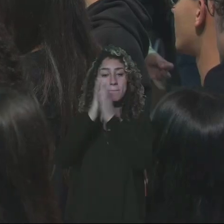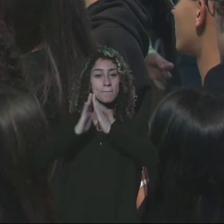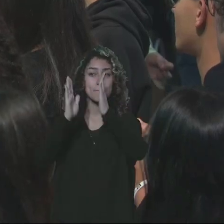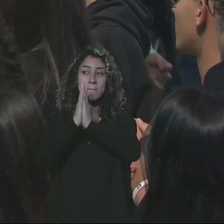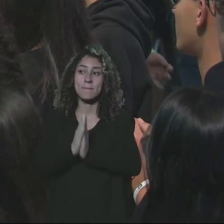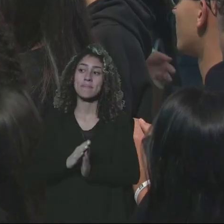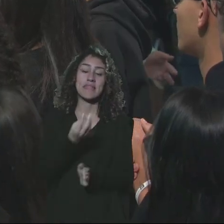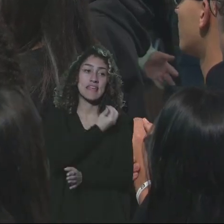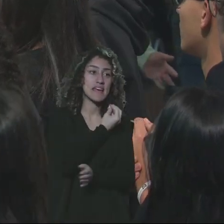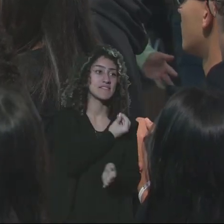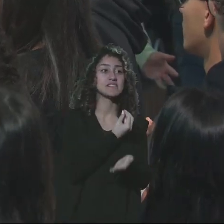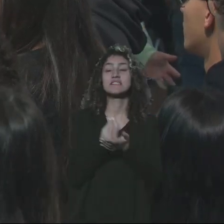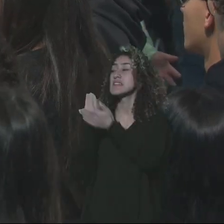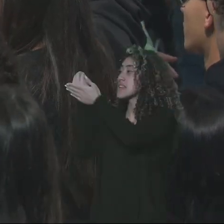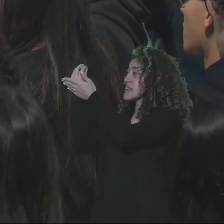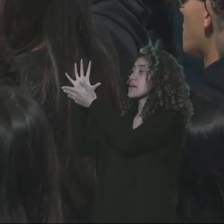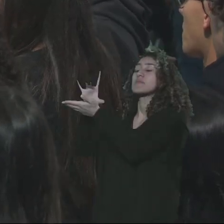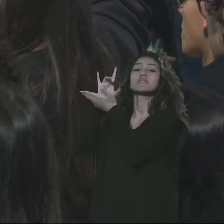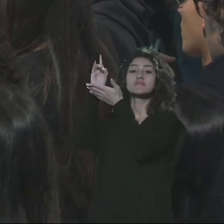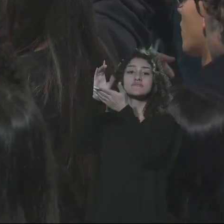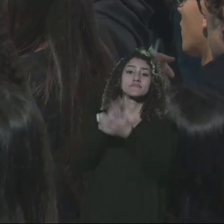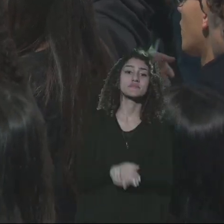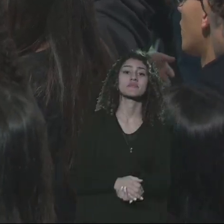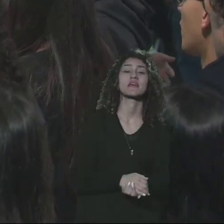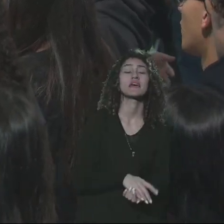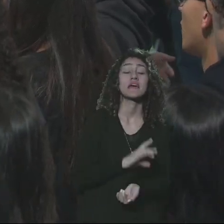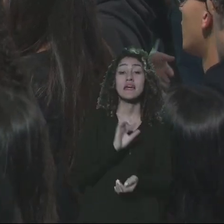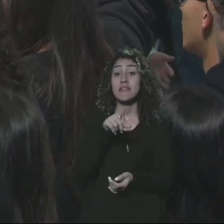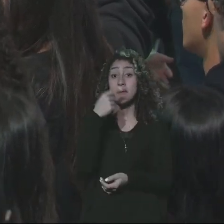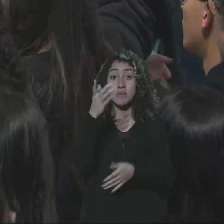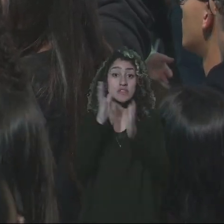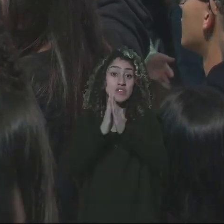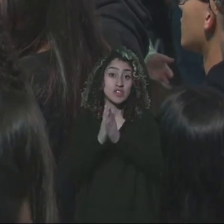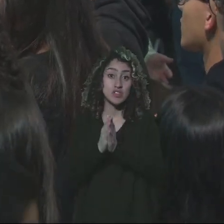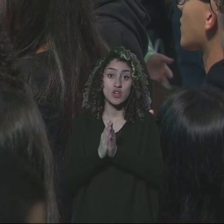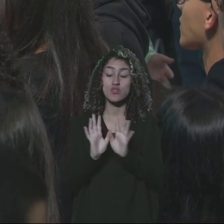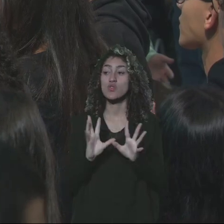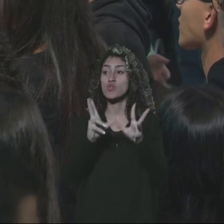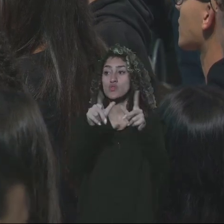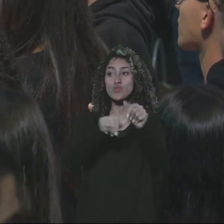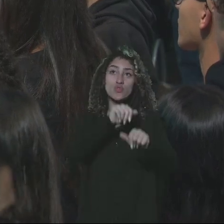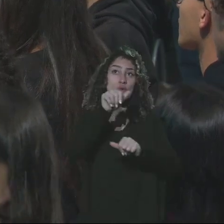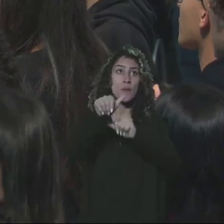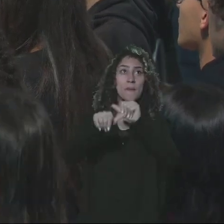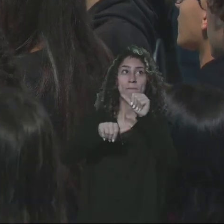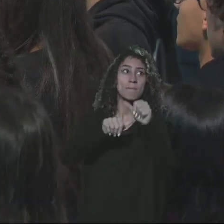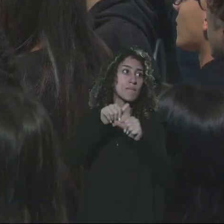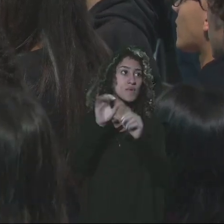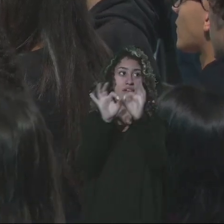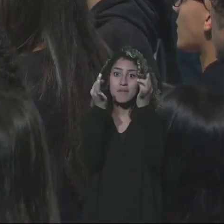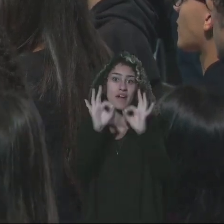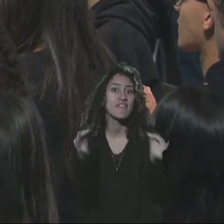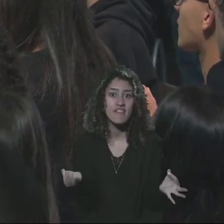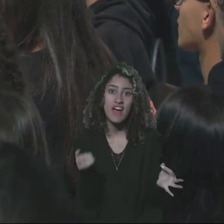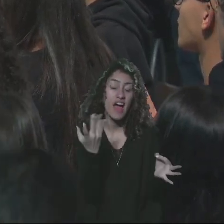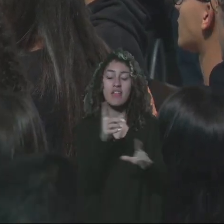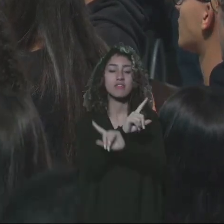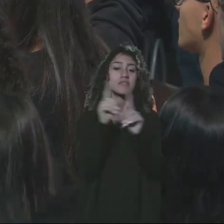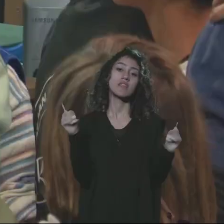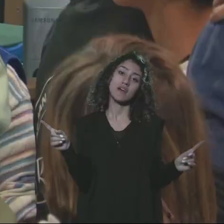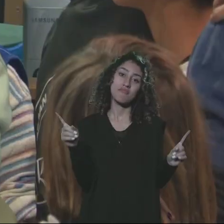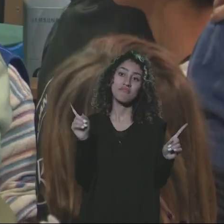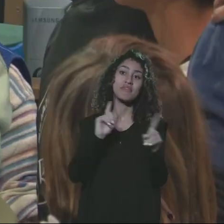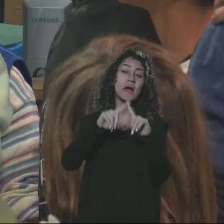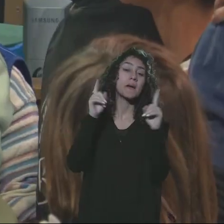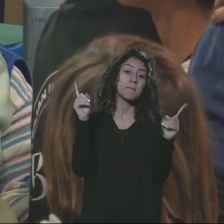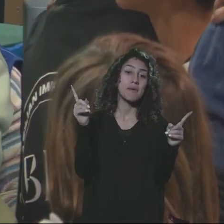Jesus. Essa oração não é mágica, não vai ficar tudo perfeito depois que você orar, mas você vai ter um lugar para